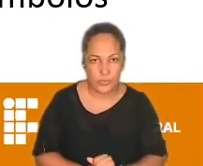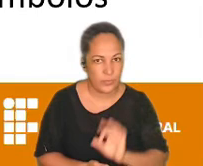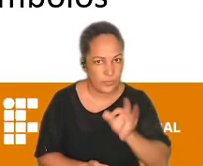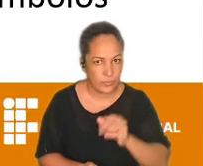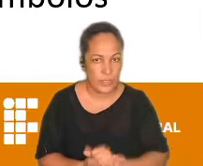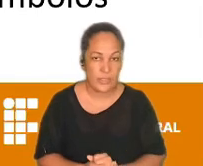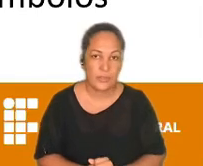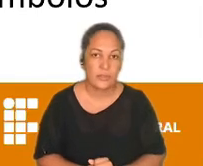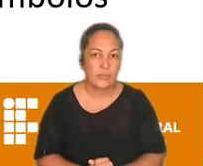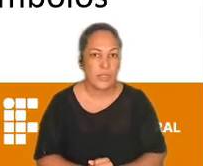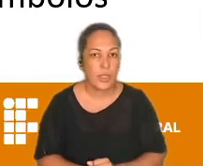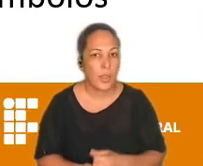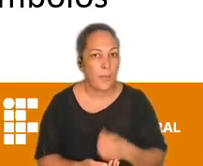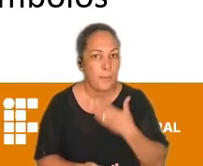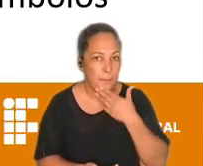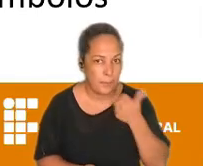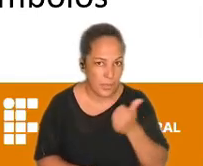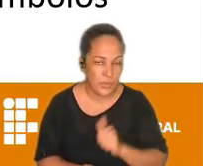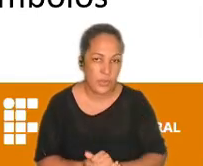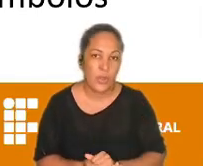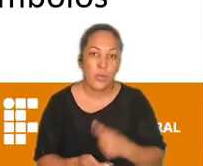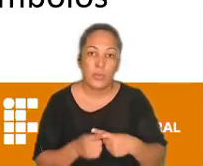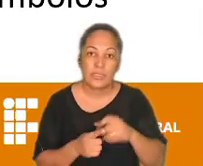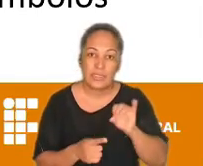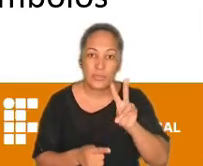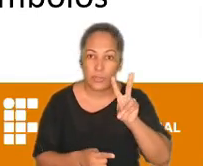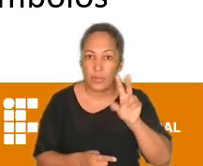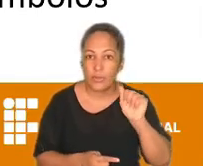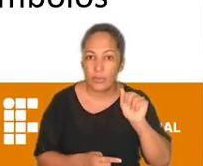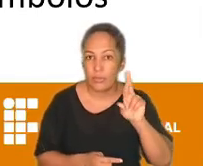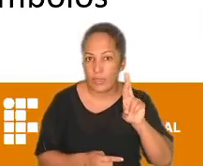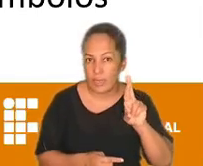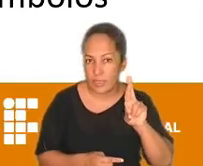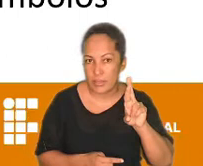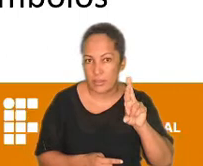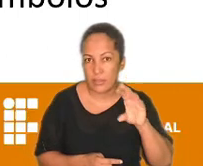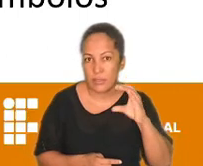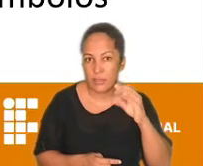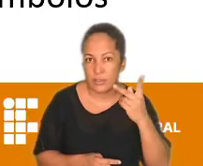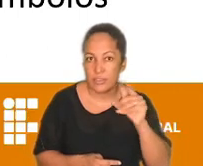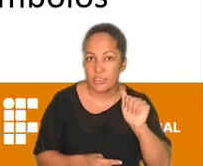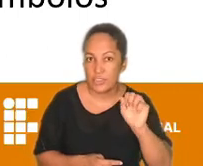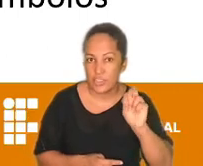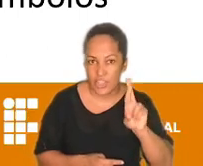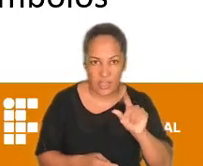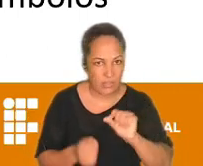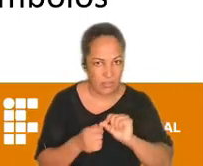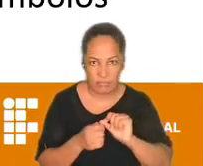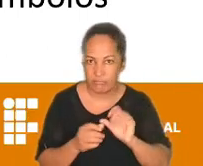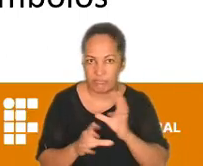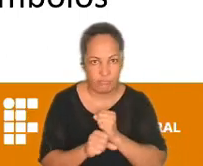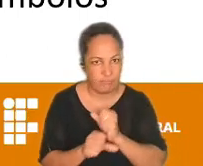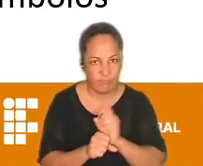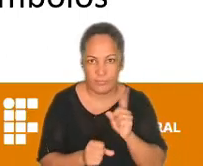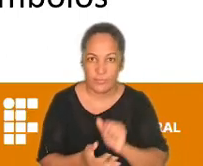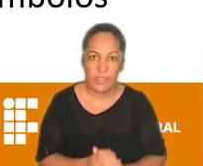Mas, se ele for do tipo varchar, ele não faz cálculo. Se você quer, então, fazer cálculos matemáticos com um número,